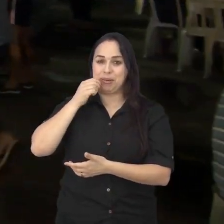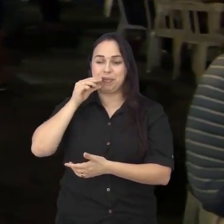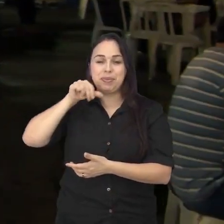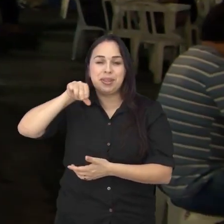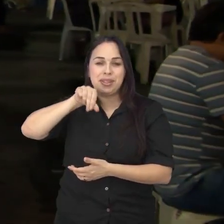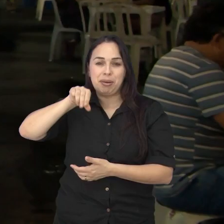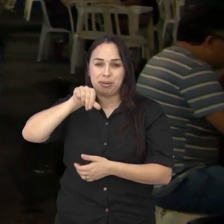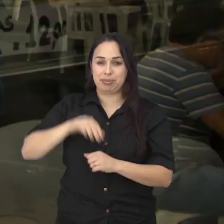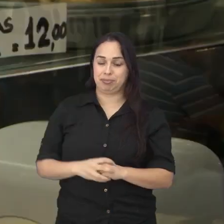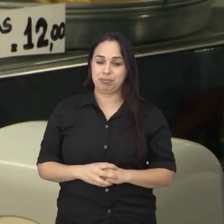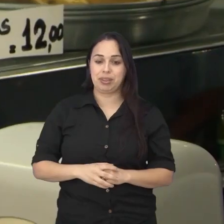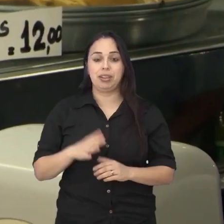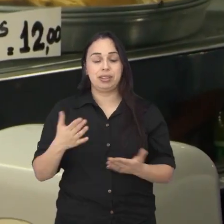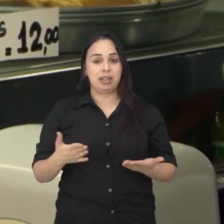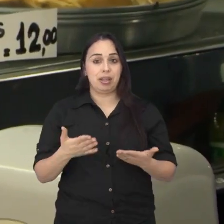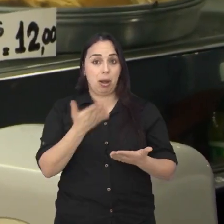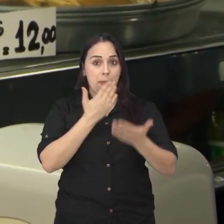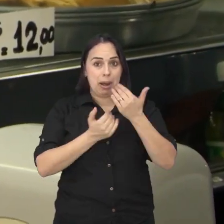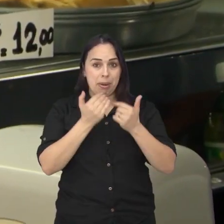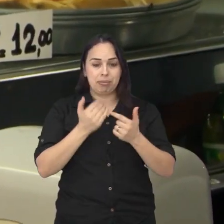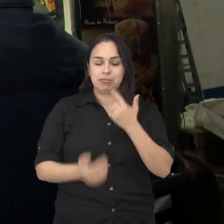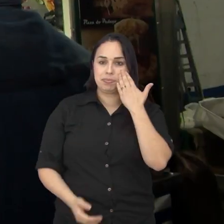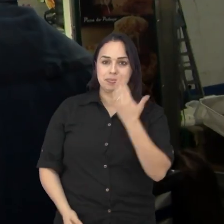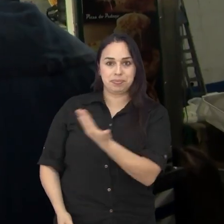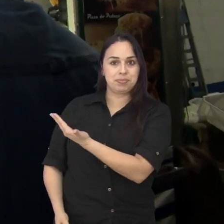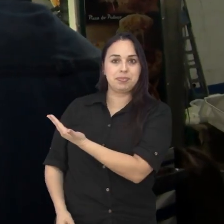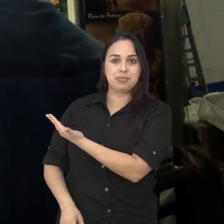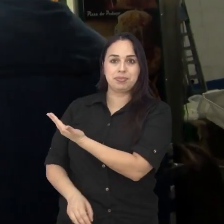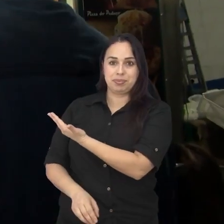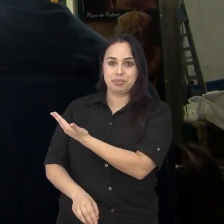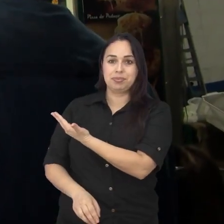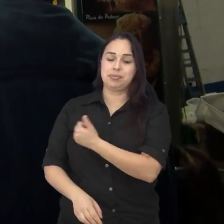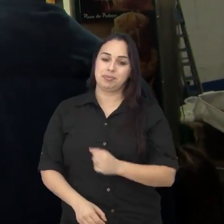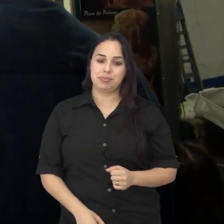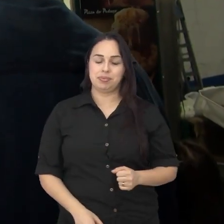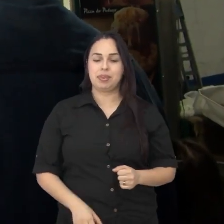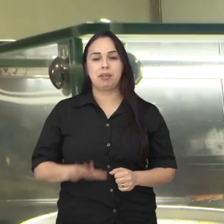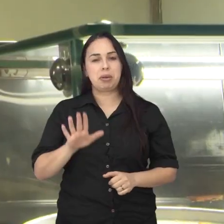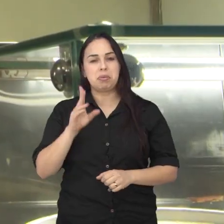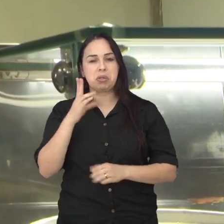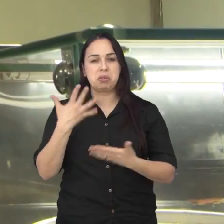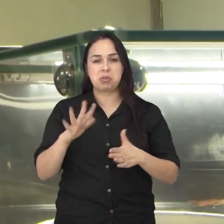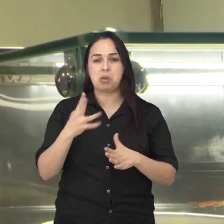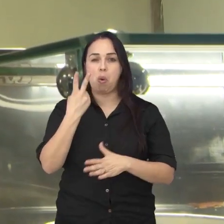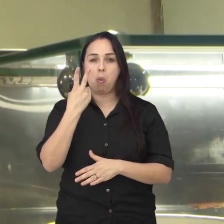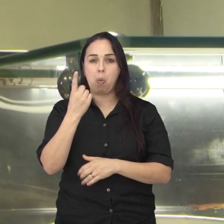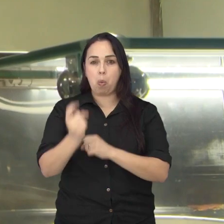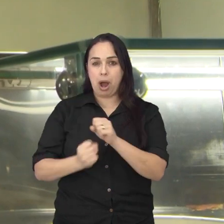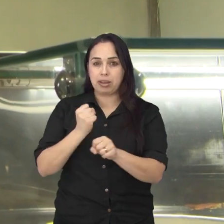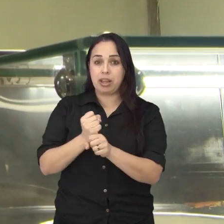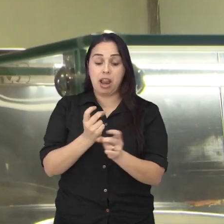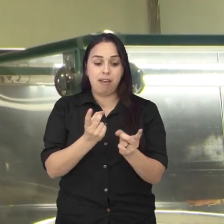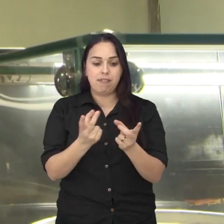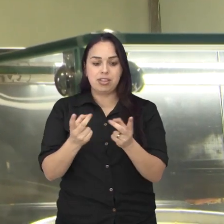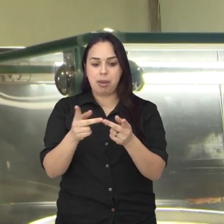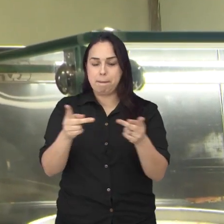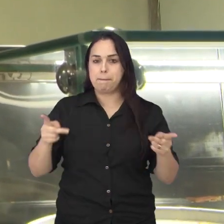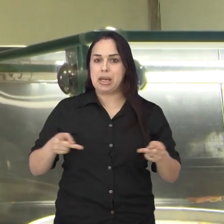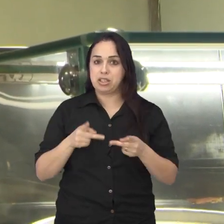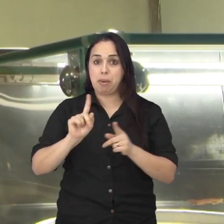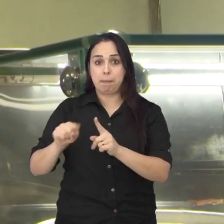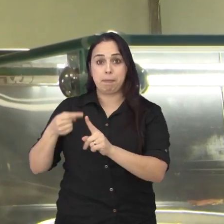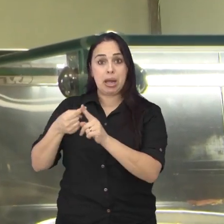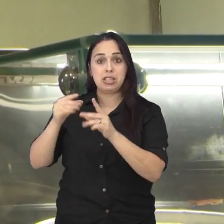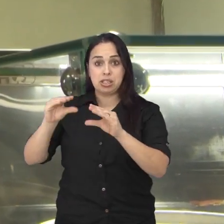e salgados. Uma das barracas de comida é essa, do Vanderlei. Há pouco mais de um ano, ele vende